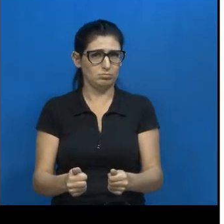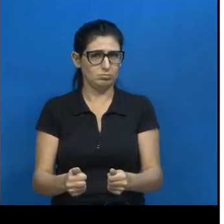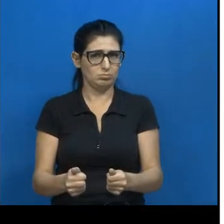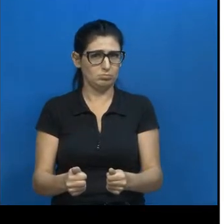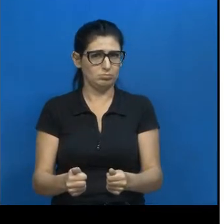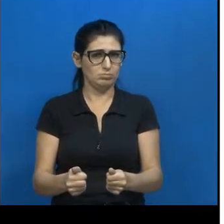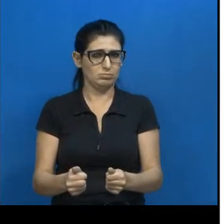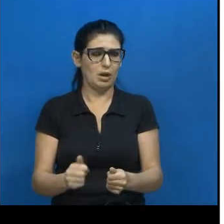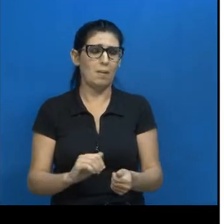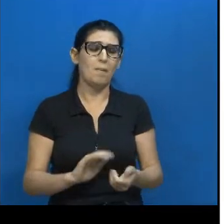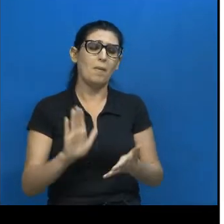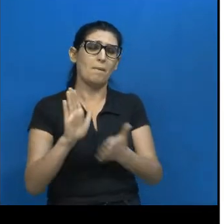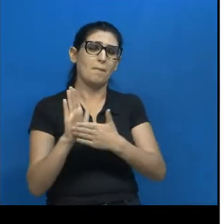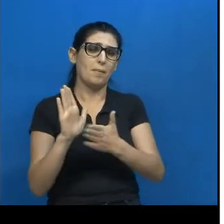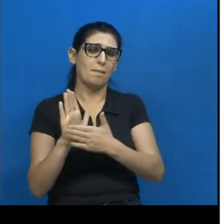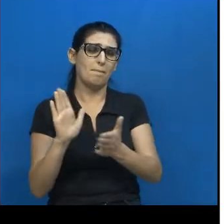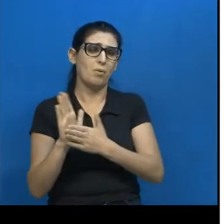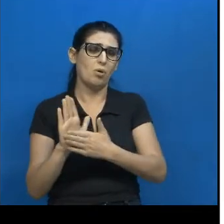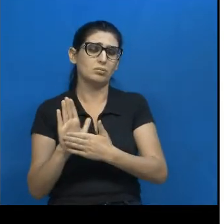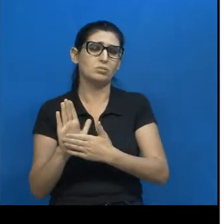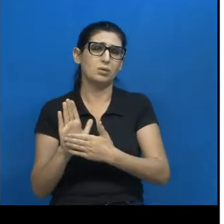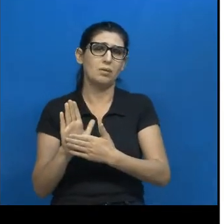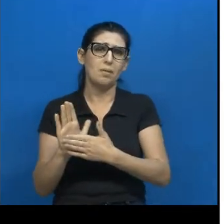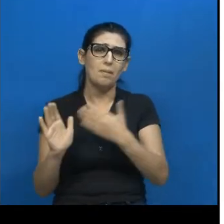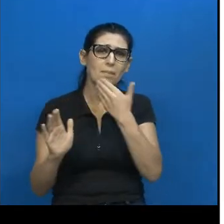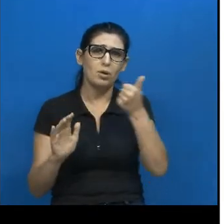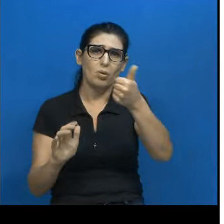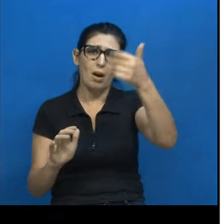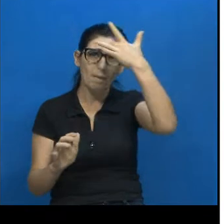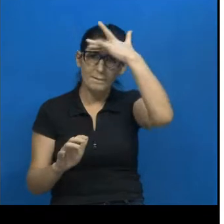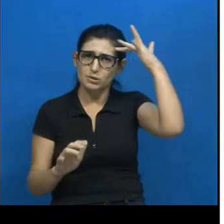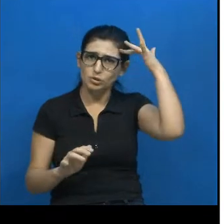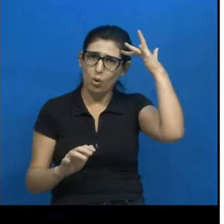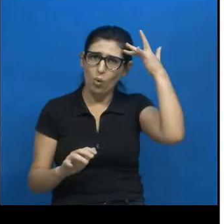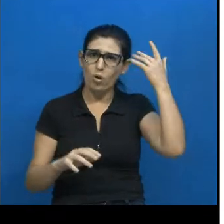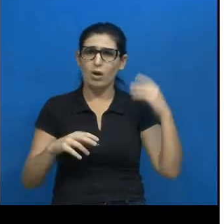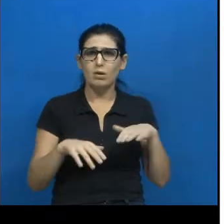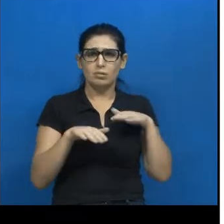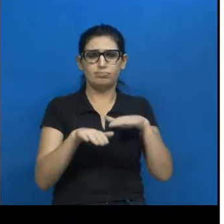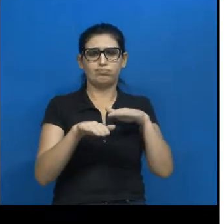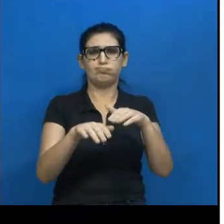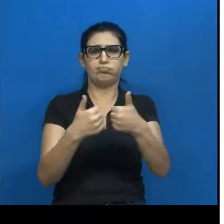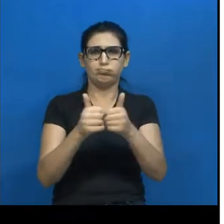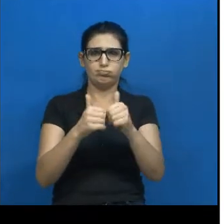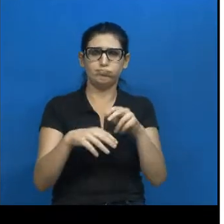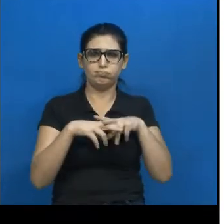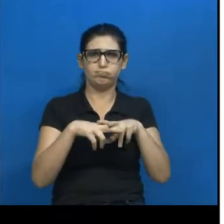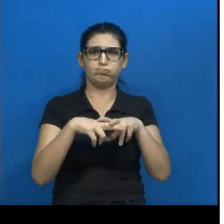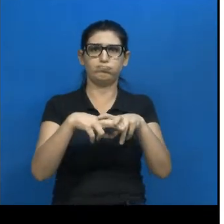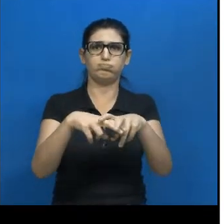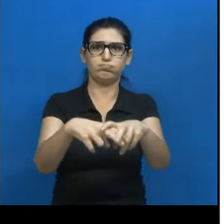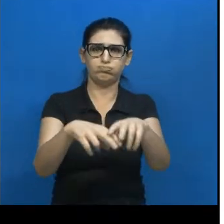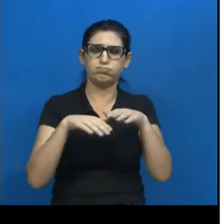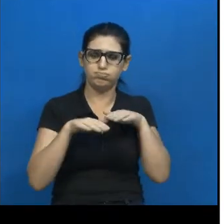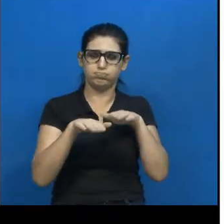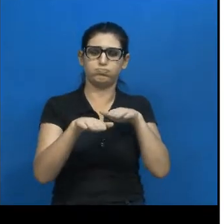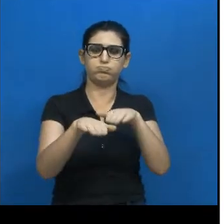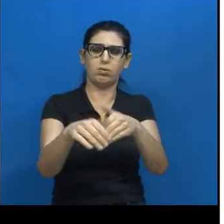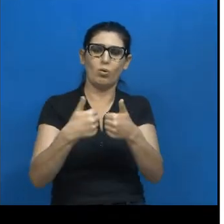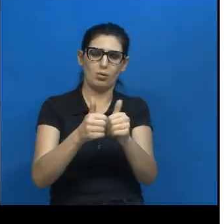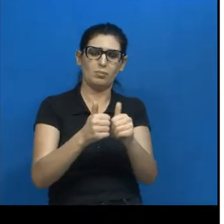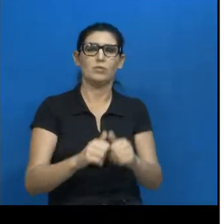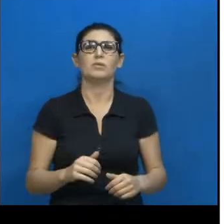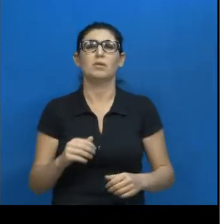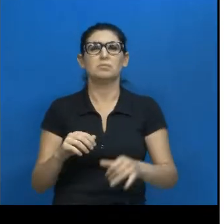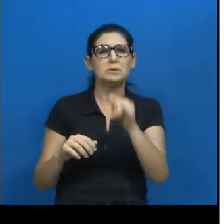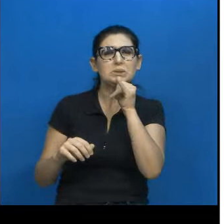propondo aqui é para melhorar para o passageiro, é para aquele passageiro que ele pega o ônibus numa ponta da cidade